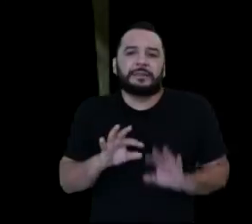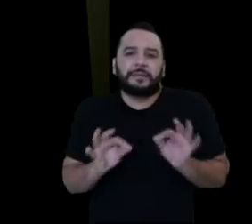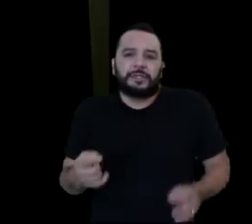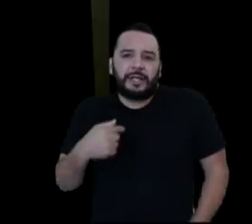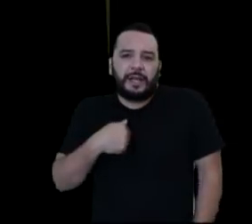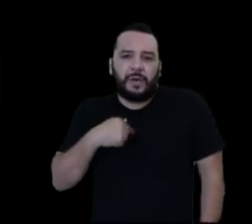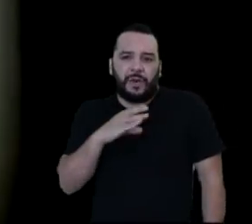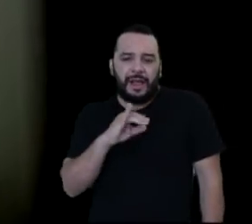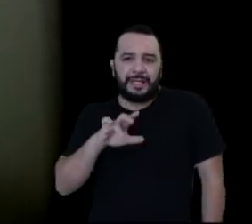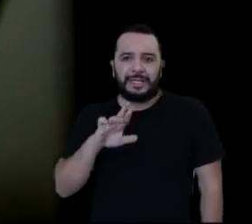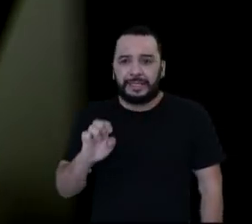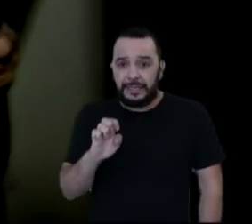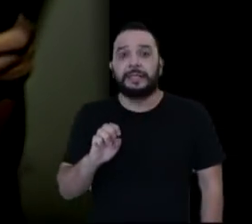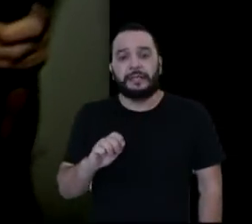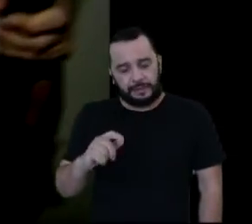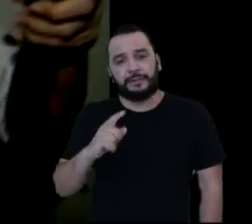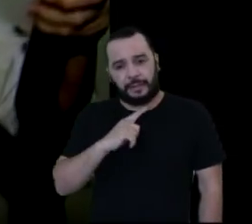dinheiro.